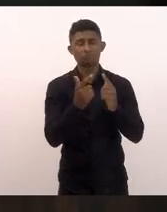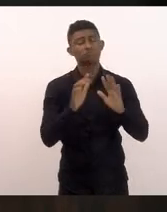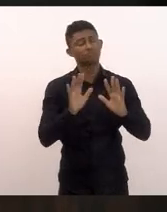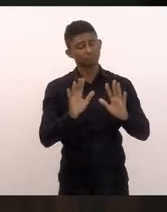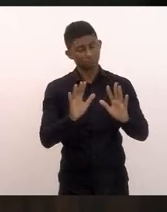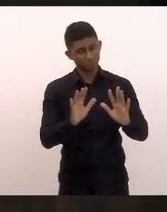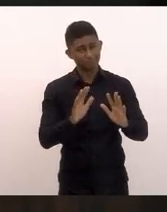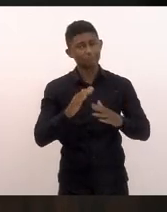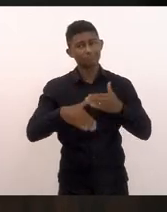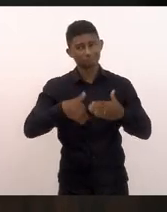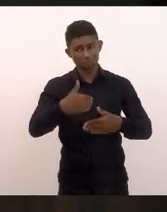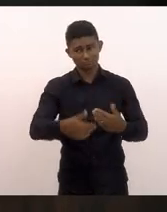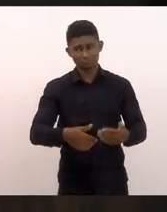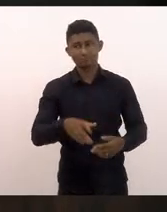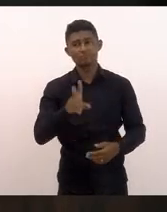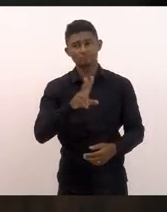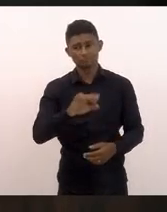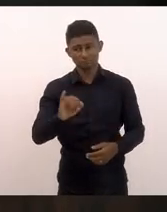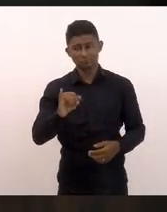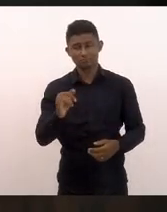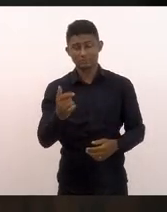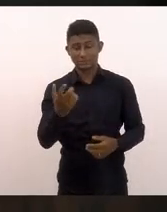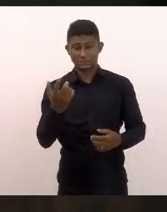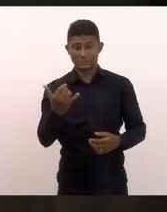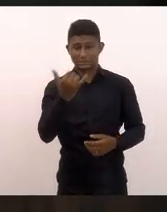Então, só para a gente não atingir,